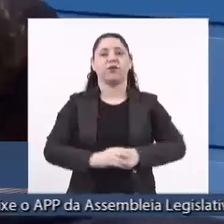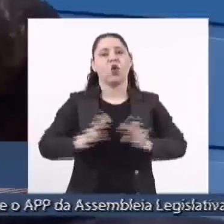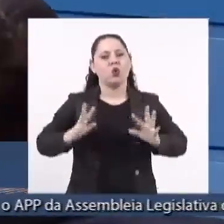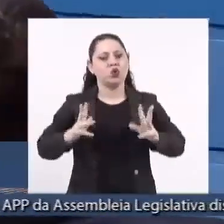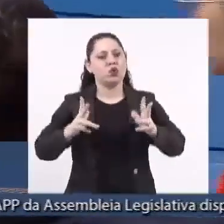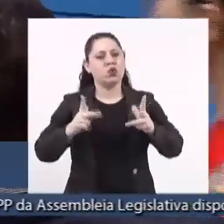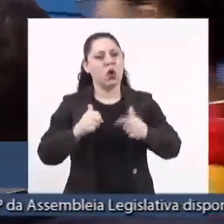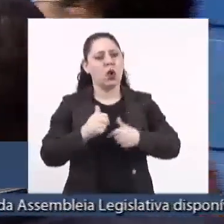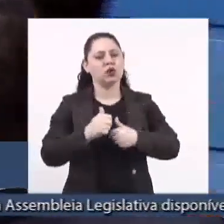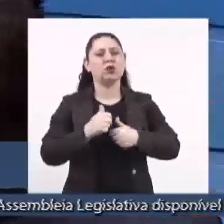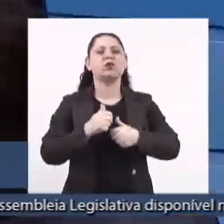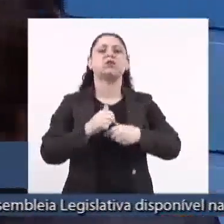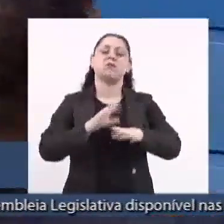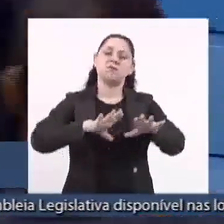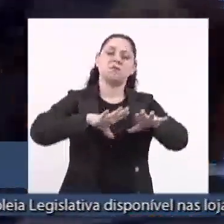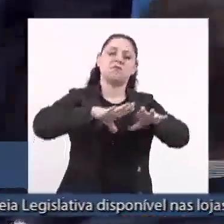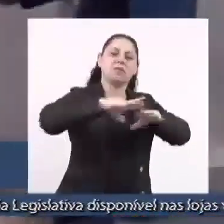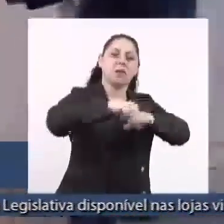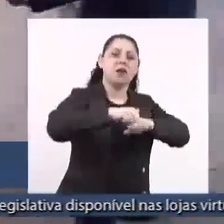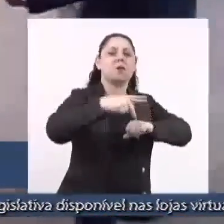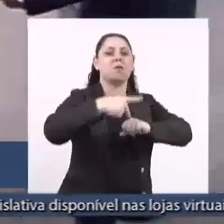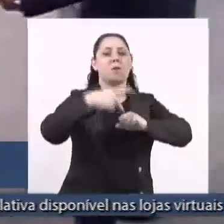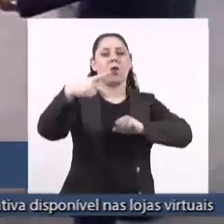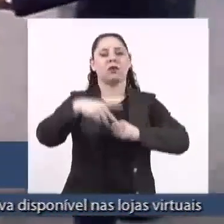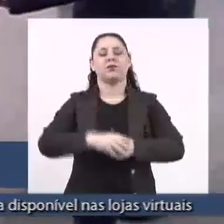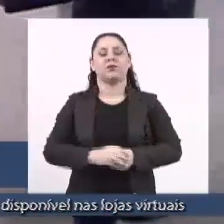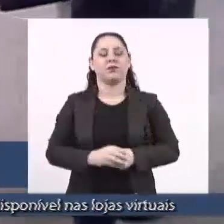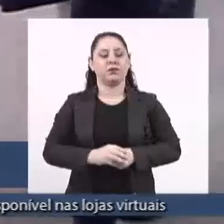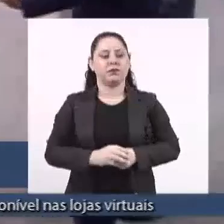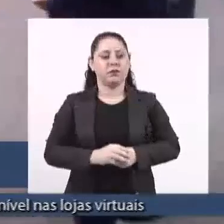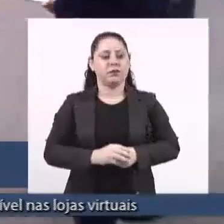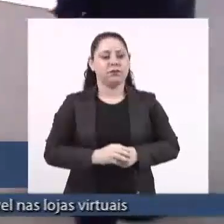concurso de graduação e pós-graduação